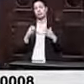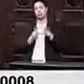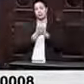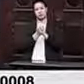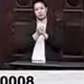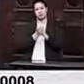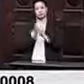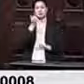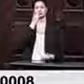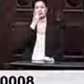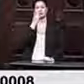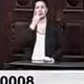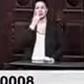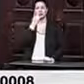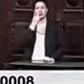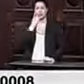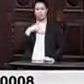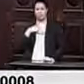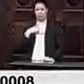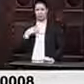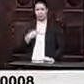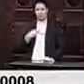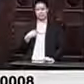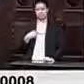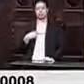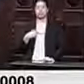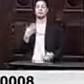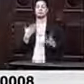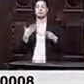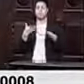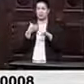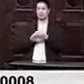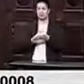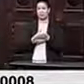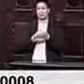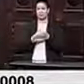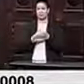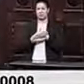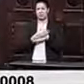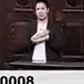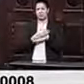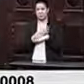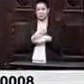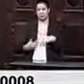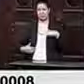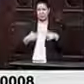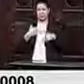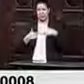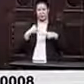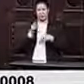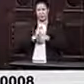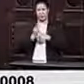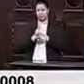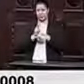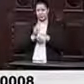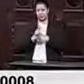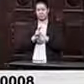aos candidatos que aqui estão, que querem ingressar no serviço público como inspetores